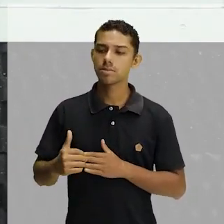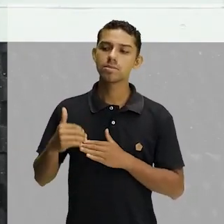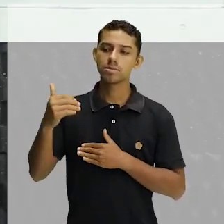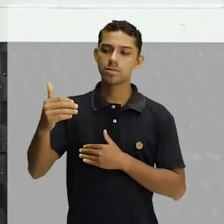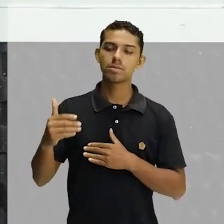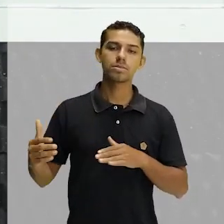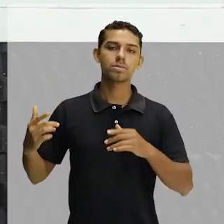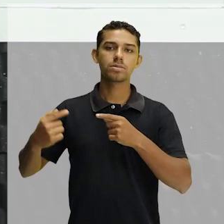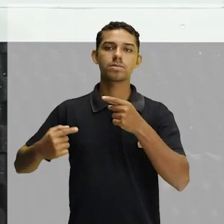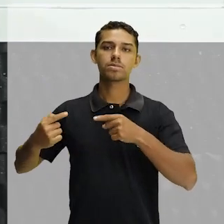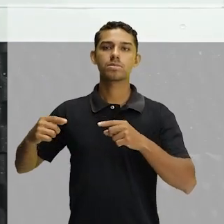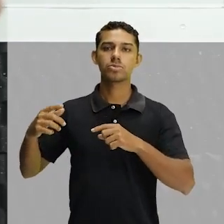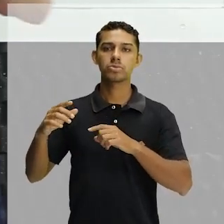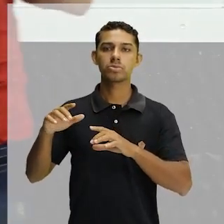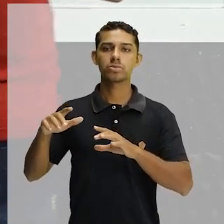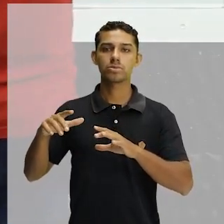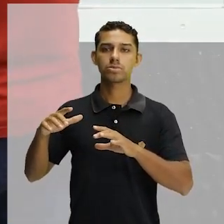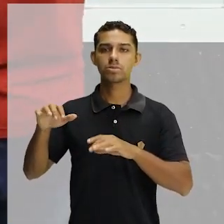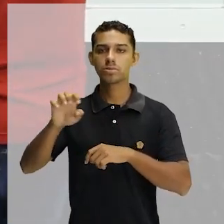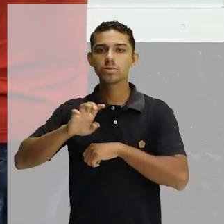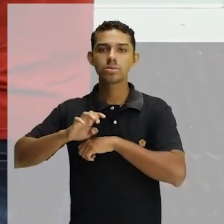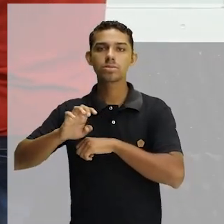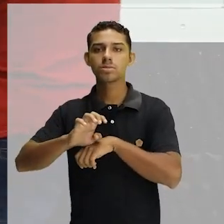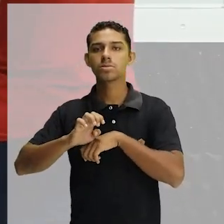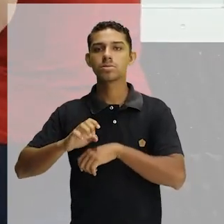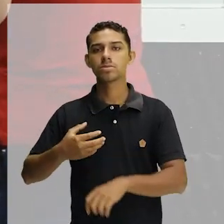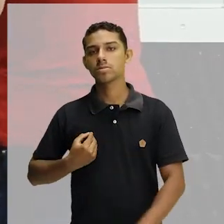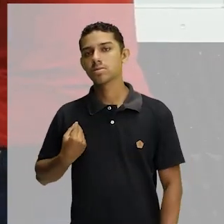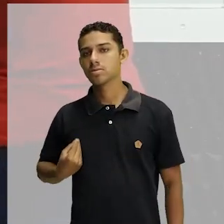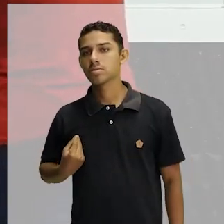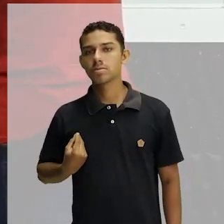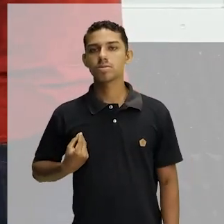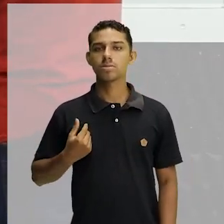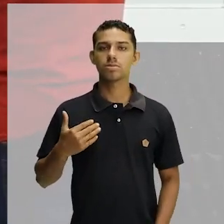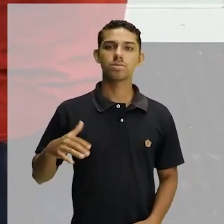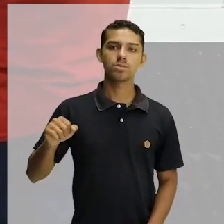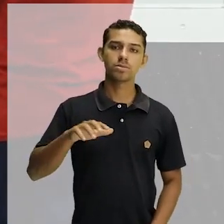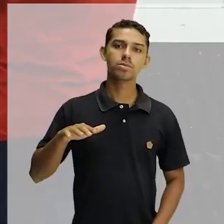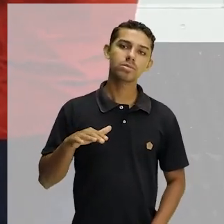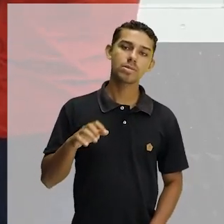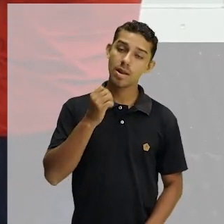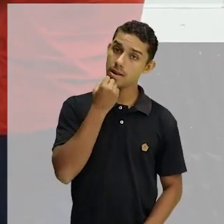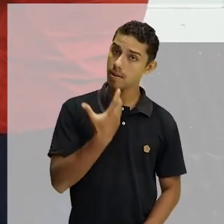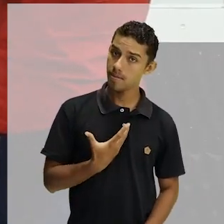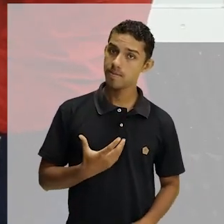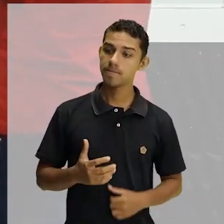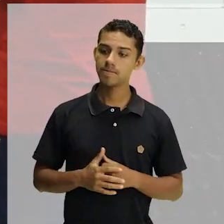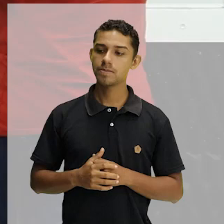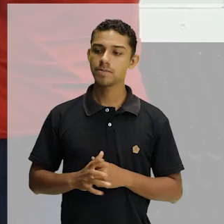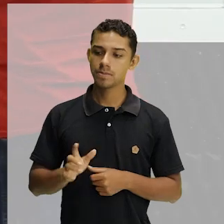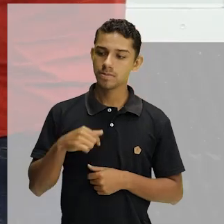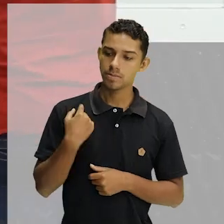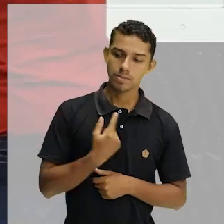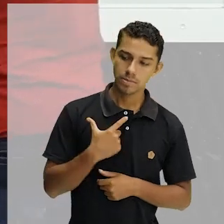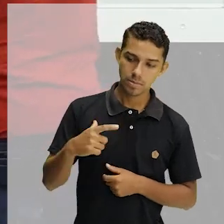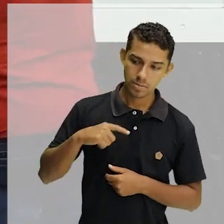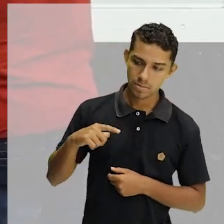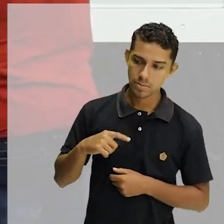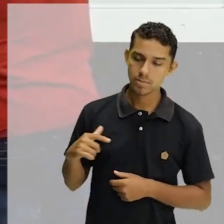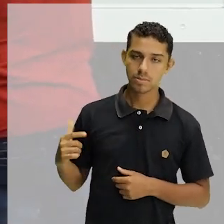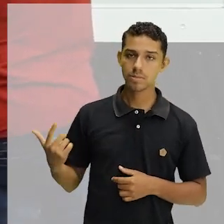o Estado. Então, olha só, mesmo vivendo nesse estágio aqui de bondade, nós vamos ter aqui